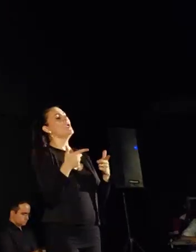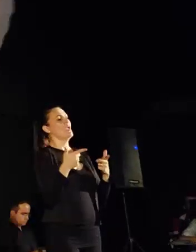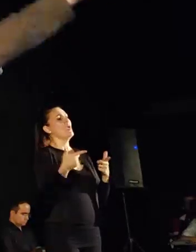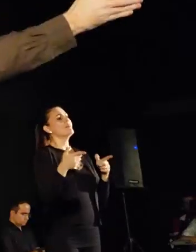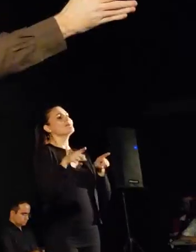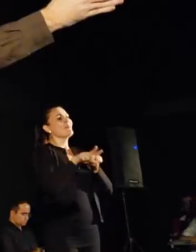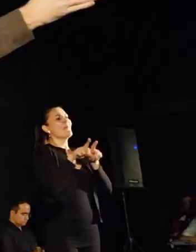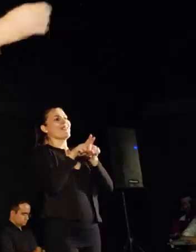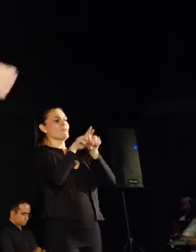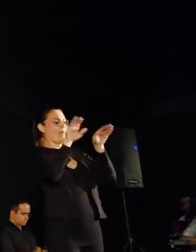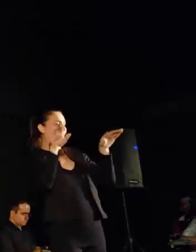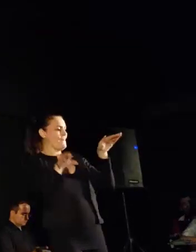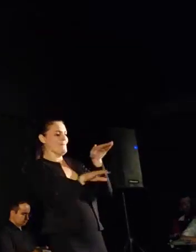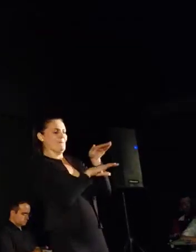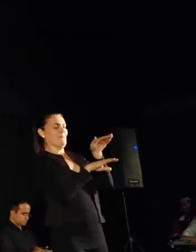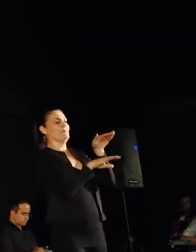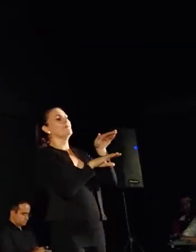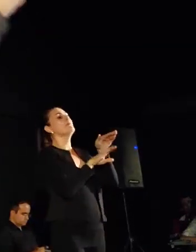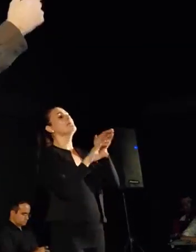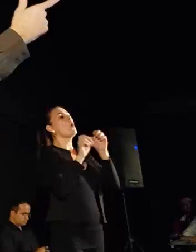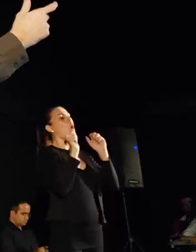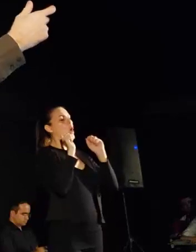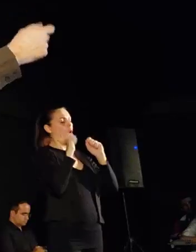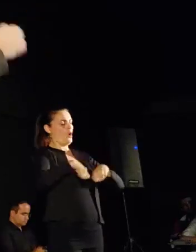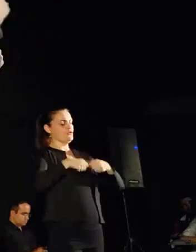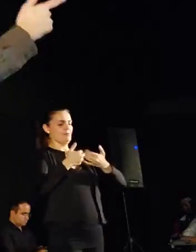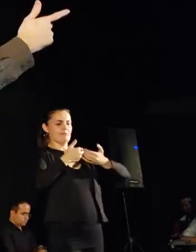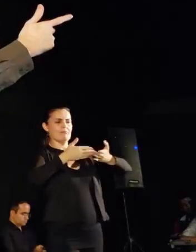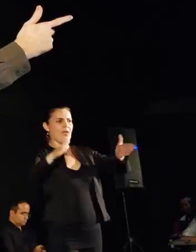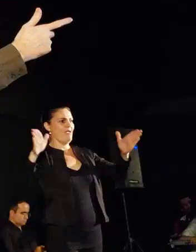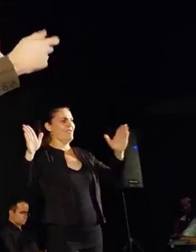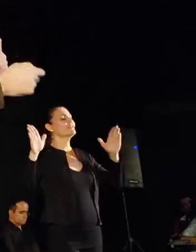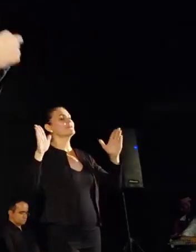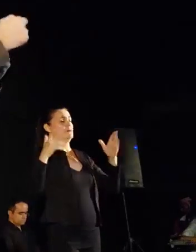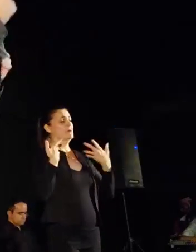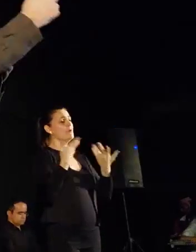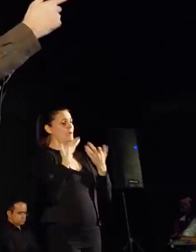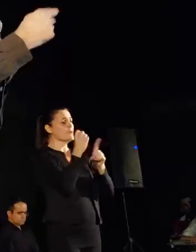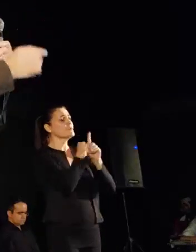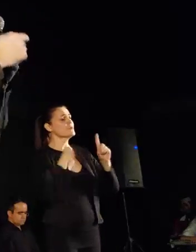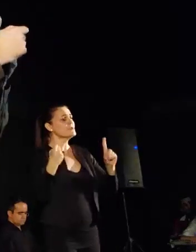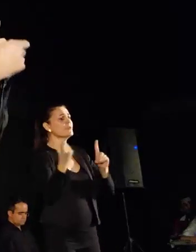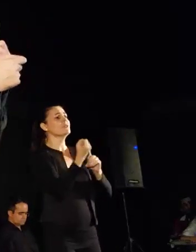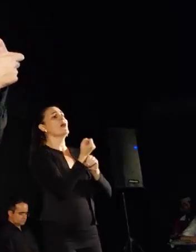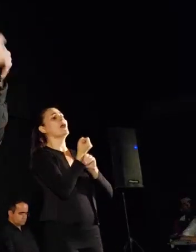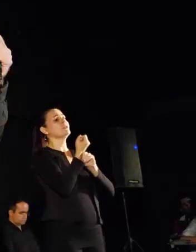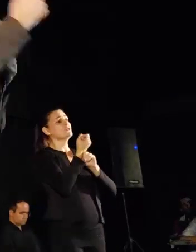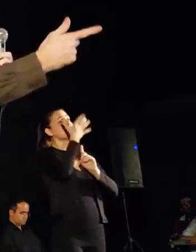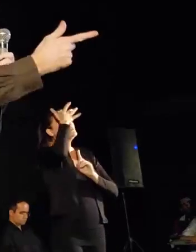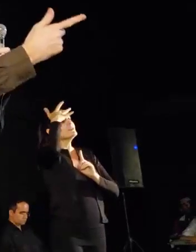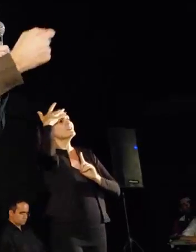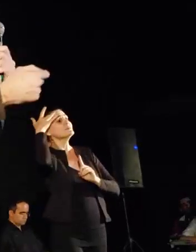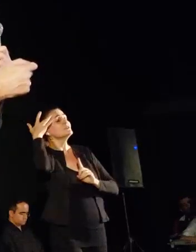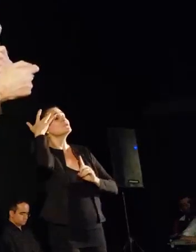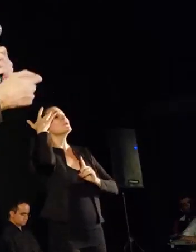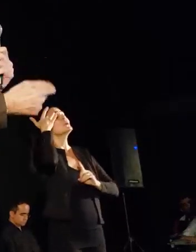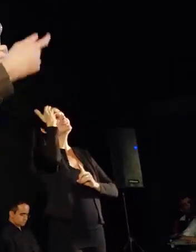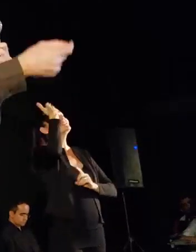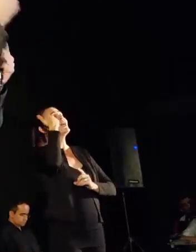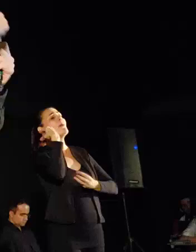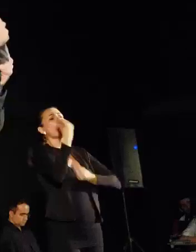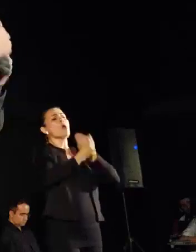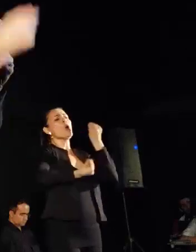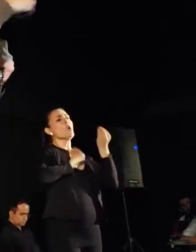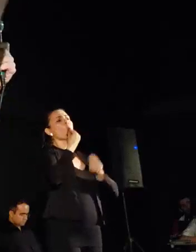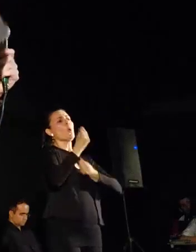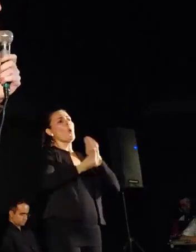estar aberta ao uso. São uma sociedade onde, em última instância, as pessoas sabem como lidar com aquilo que